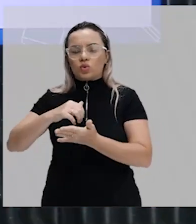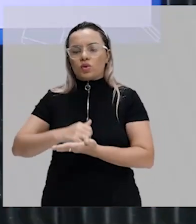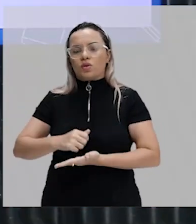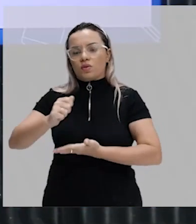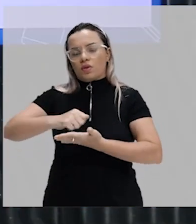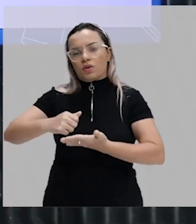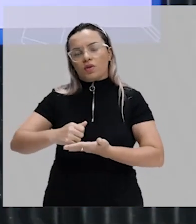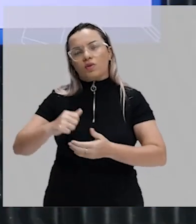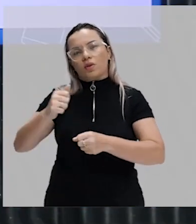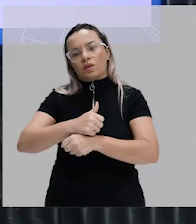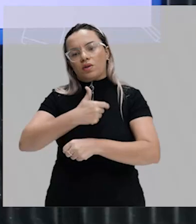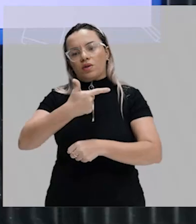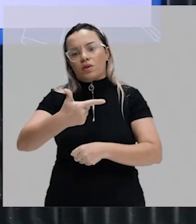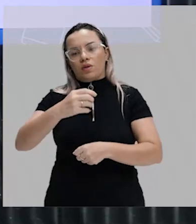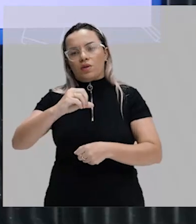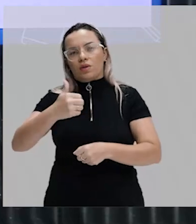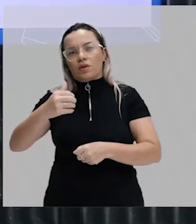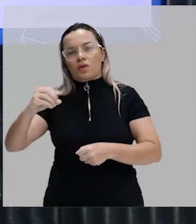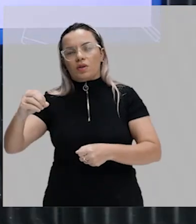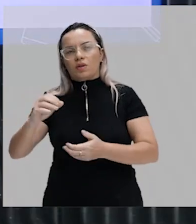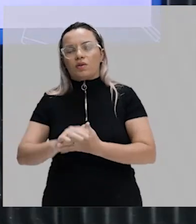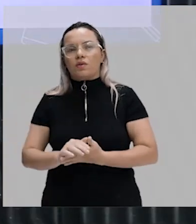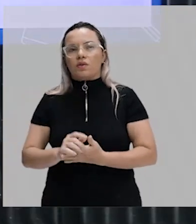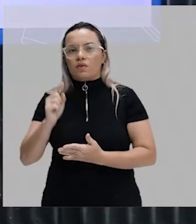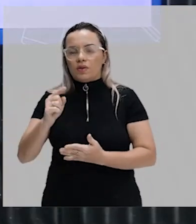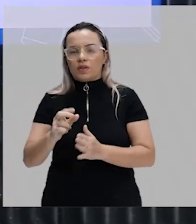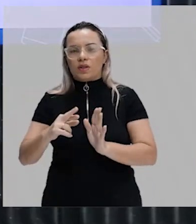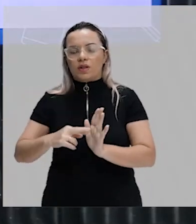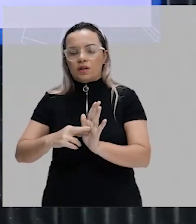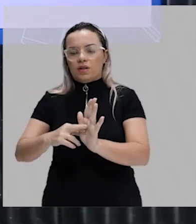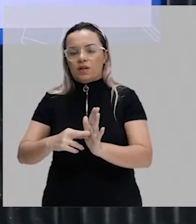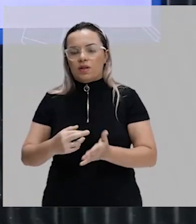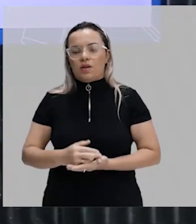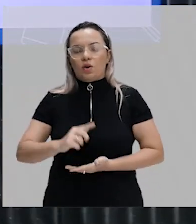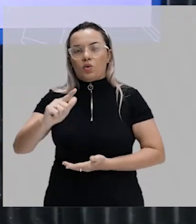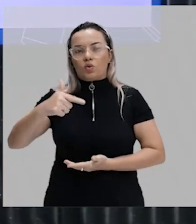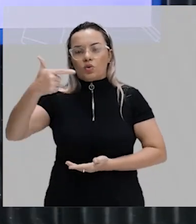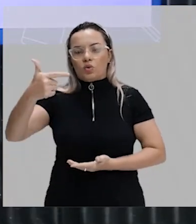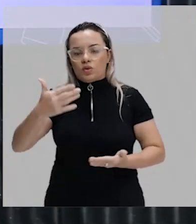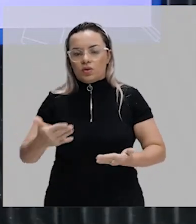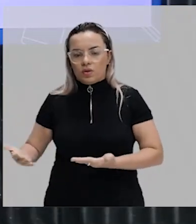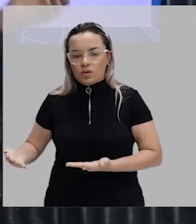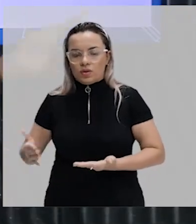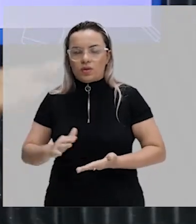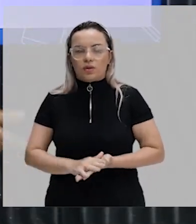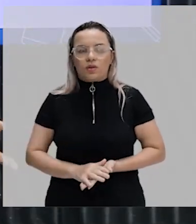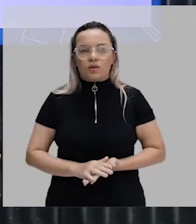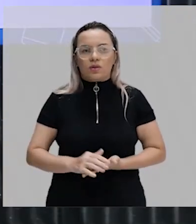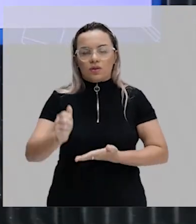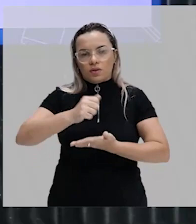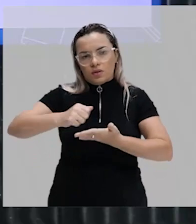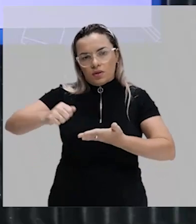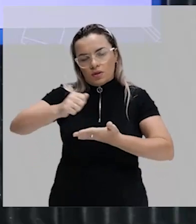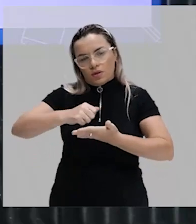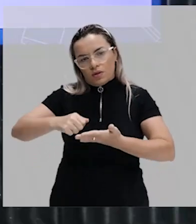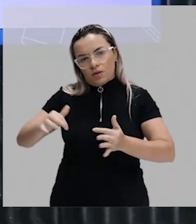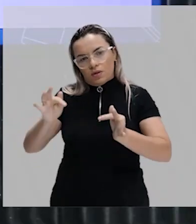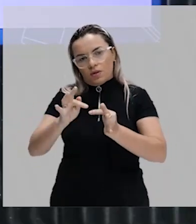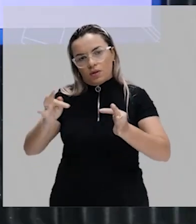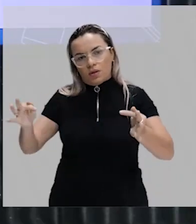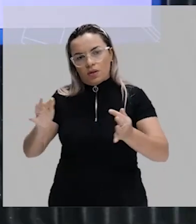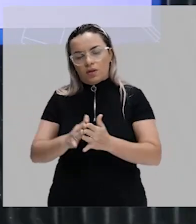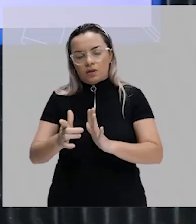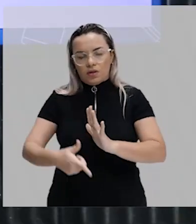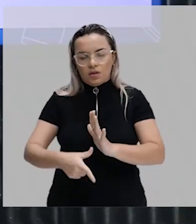ter o índice 2, tá? Então, aqui é R2, aqui é PIB2, só que ele está reescrito em função do